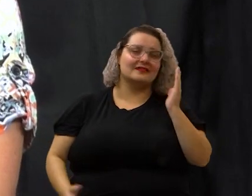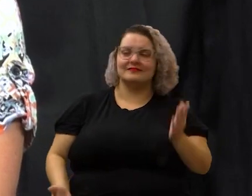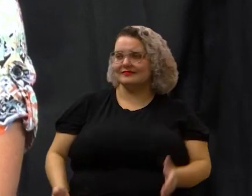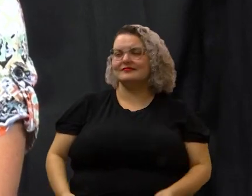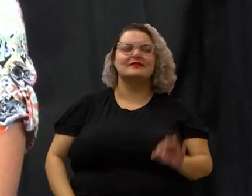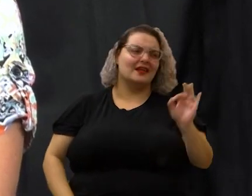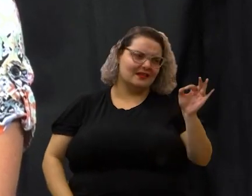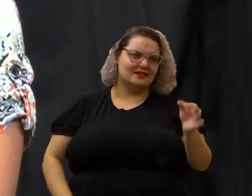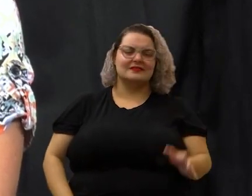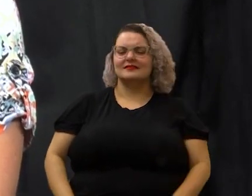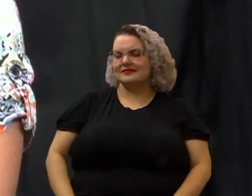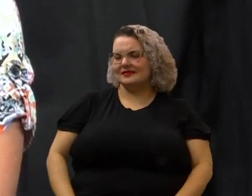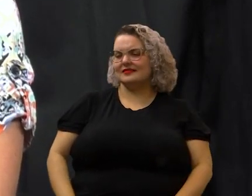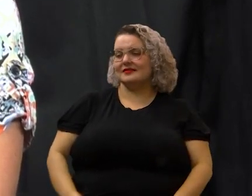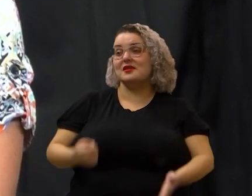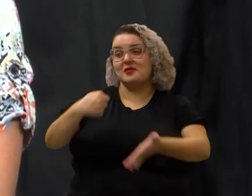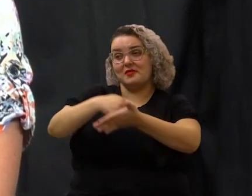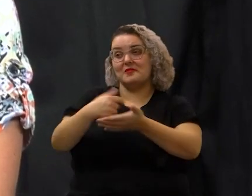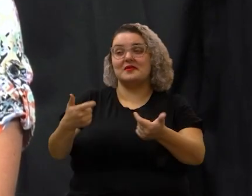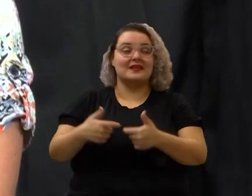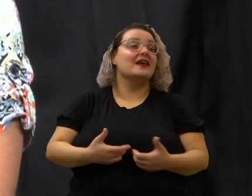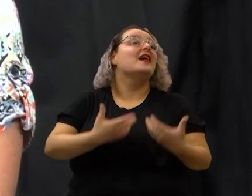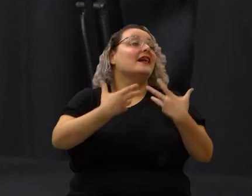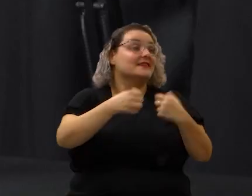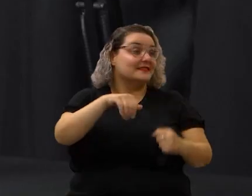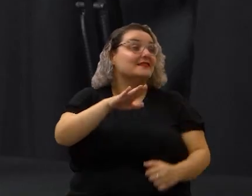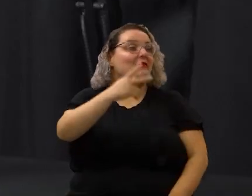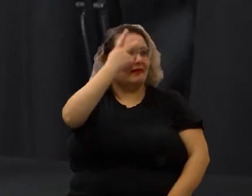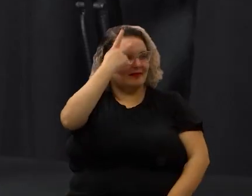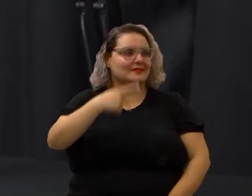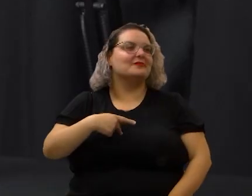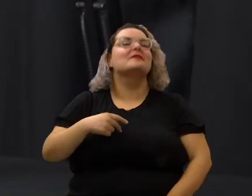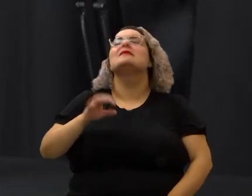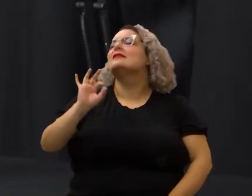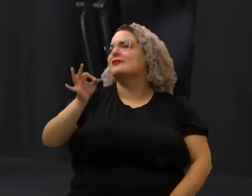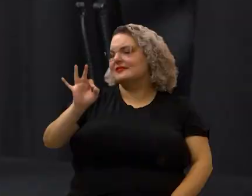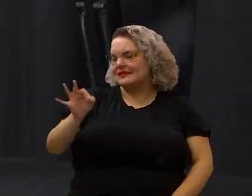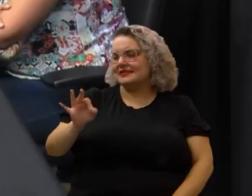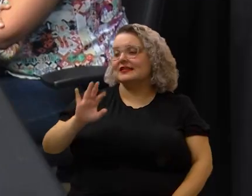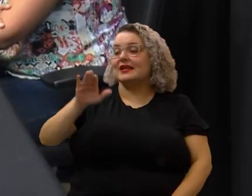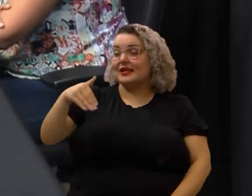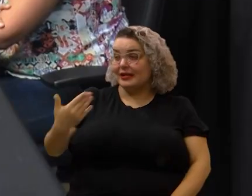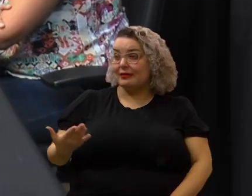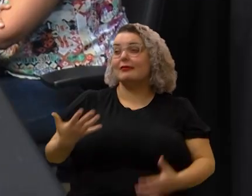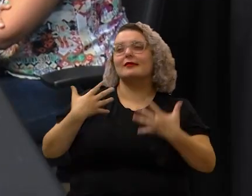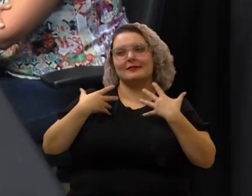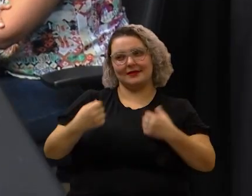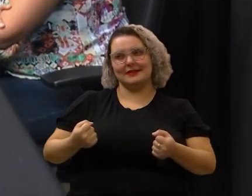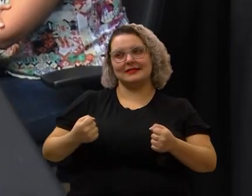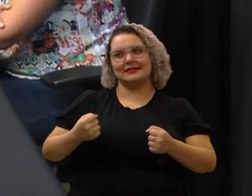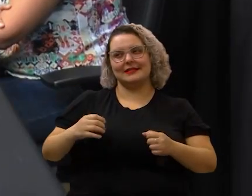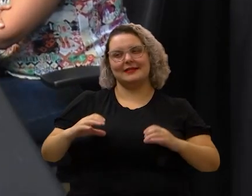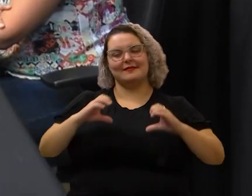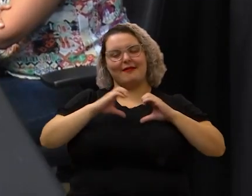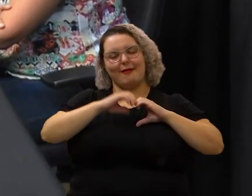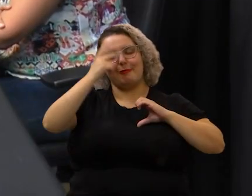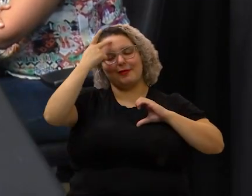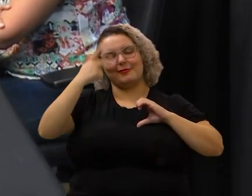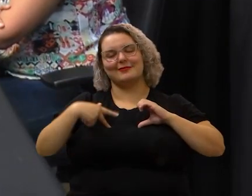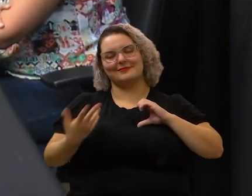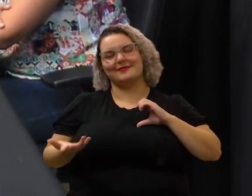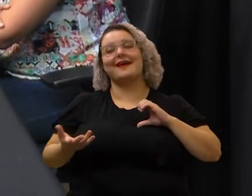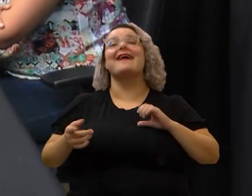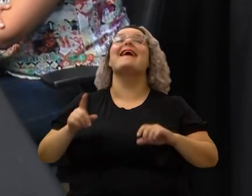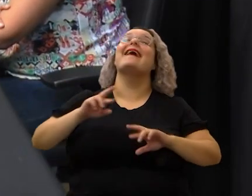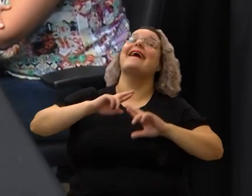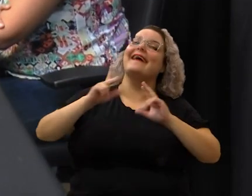aceitado isso, assim. Me cobrando menos. Isso mesmo, a gente se aceitar mais, né, Mariana? Com certeza. E olha que quando a gente se aceita e começa a